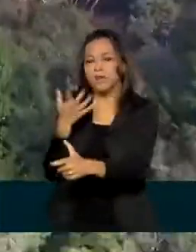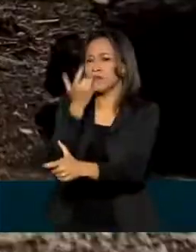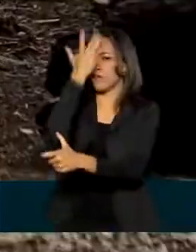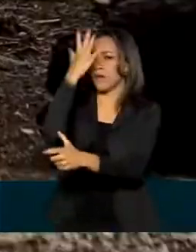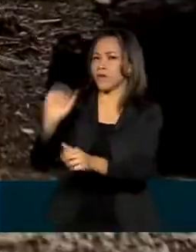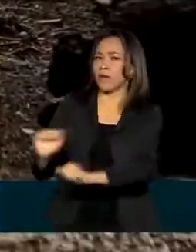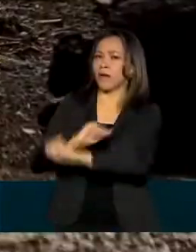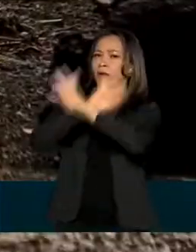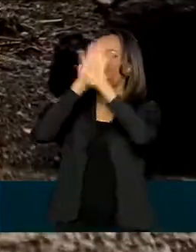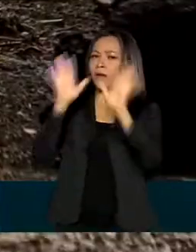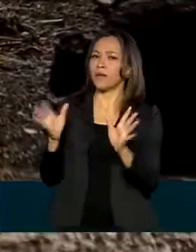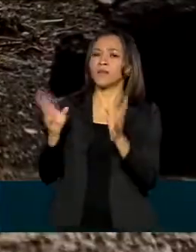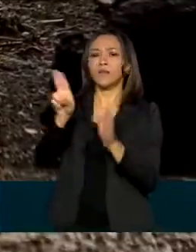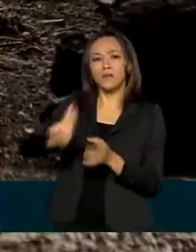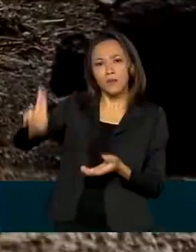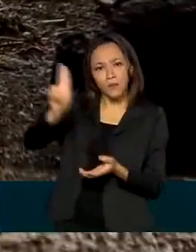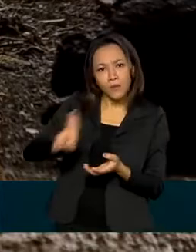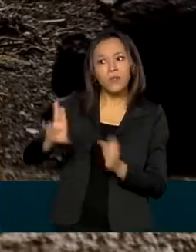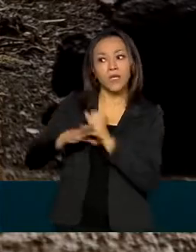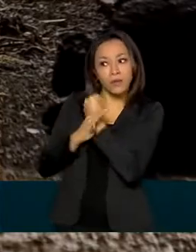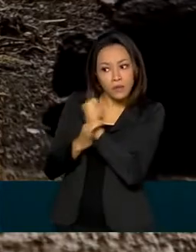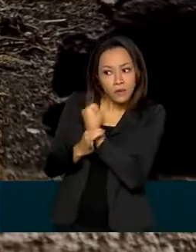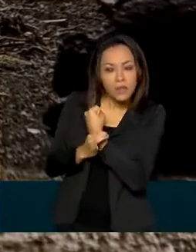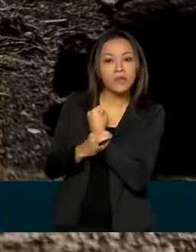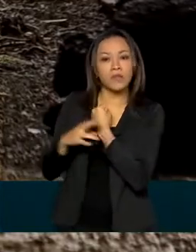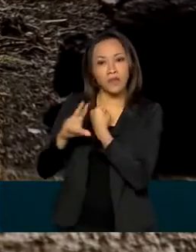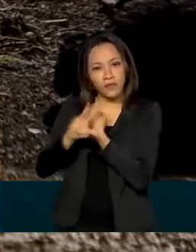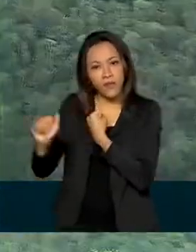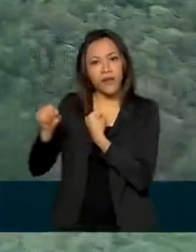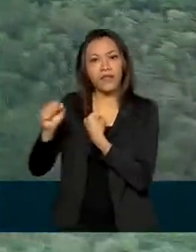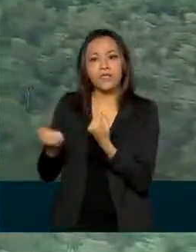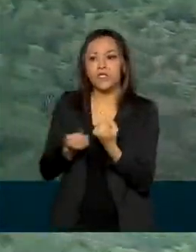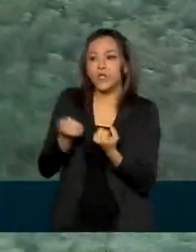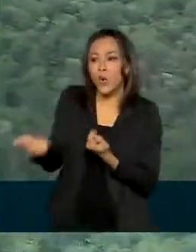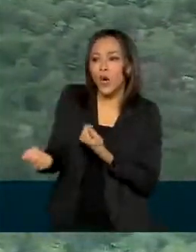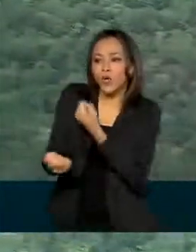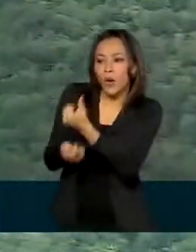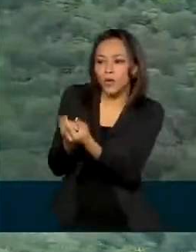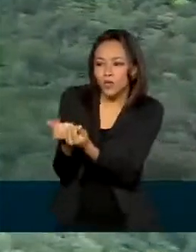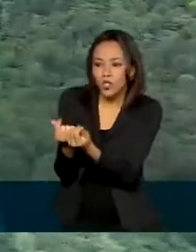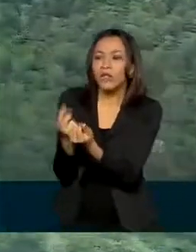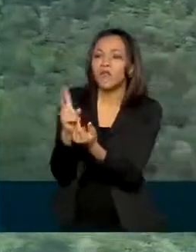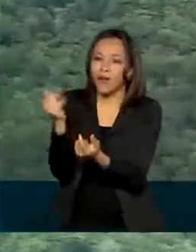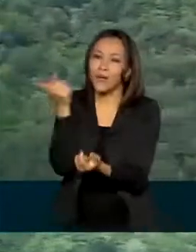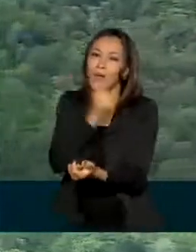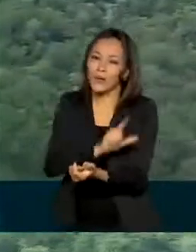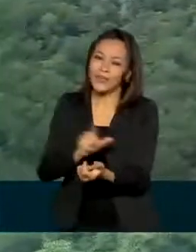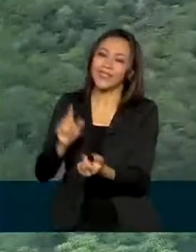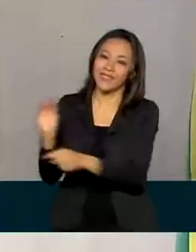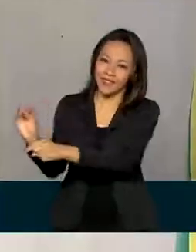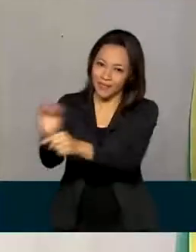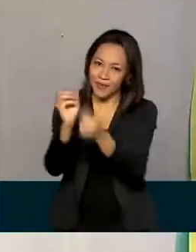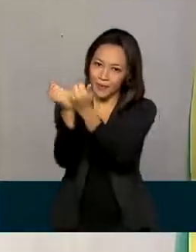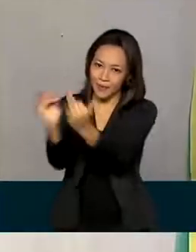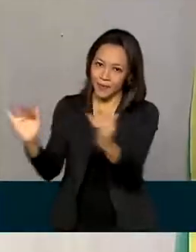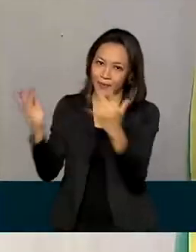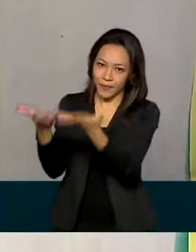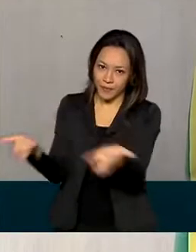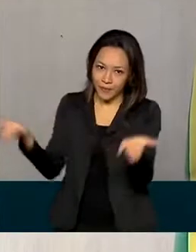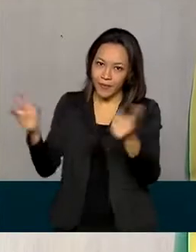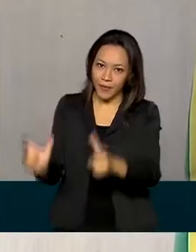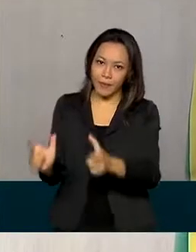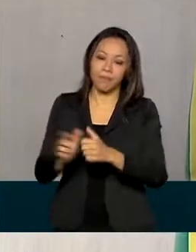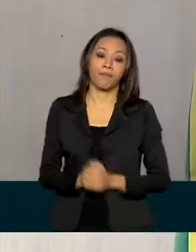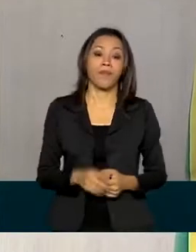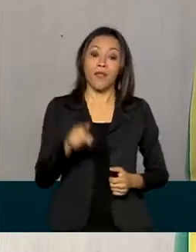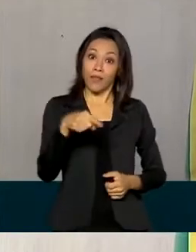transparência e a garantia de que os serviços e produtos doados chegarão ao território preservado. É uma satisfação